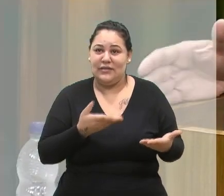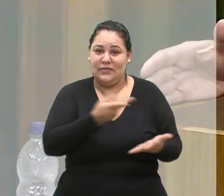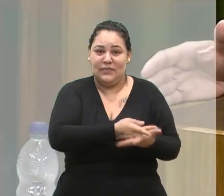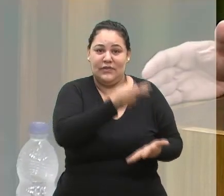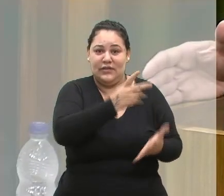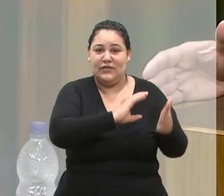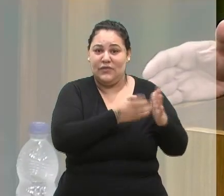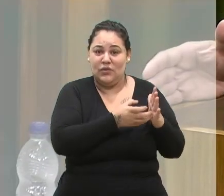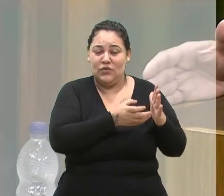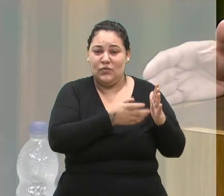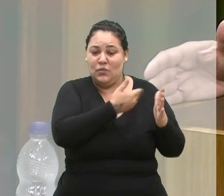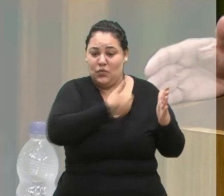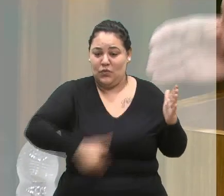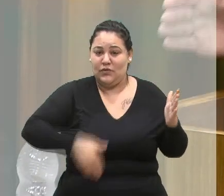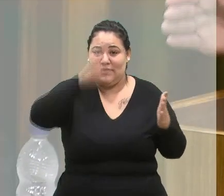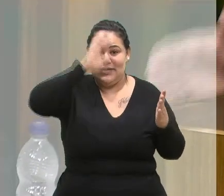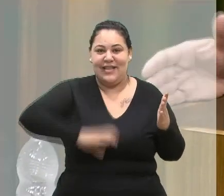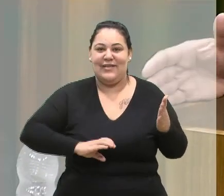Público Cidadão.